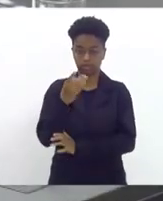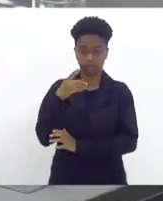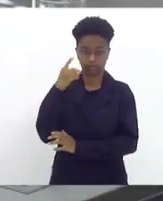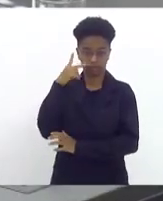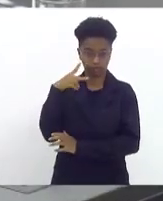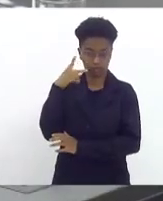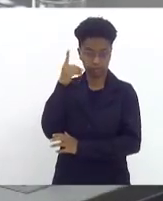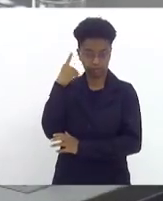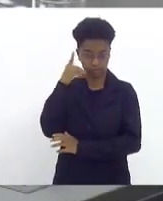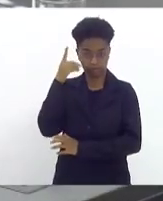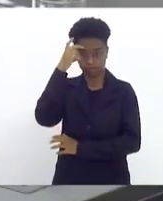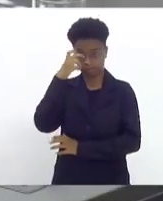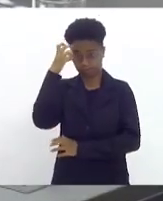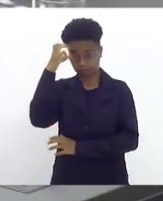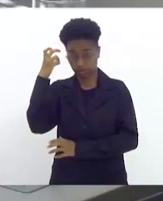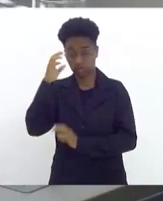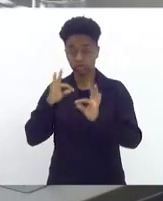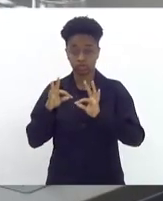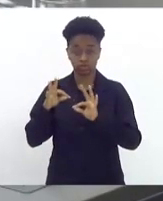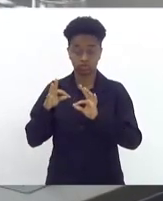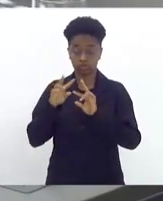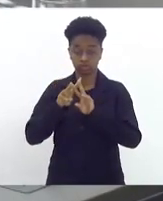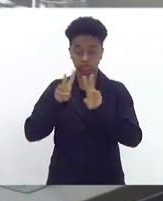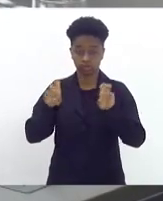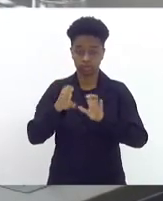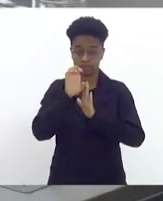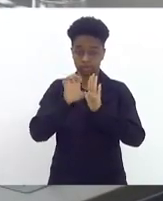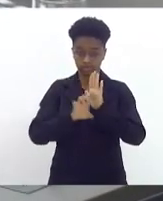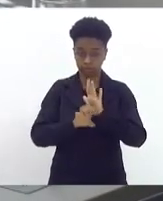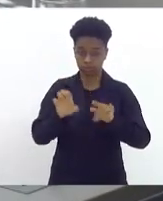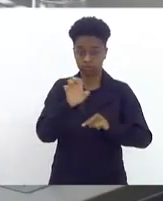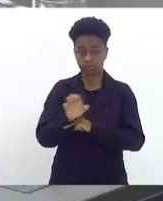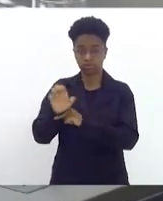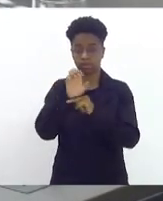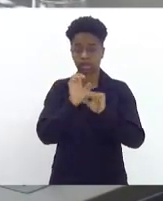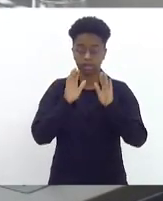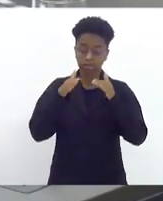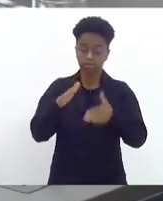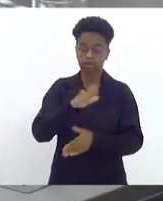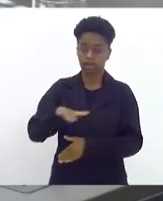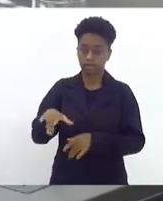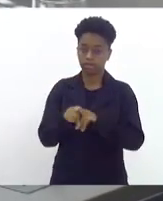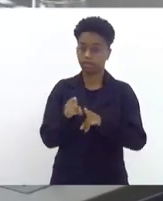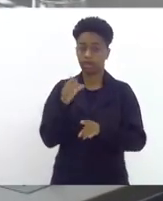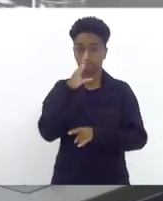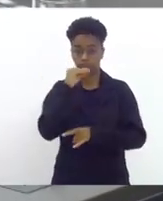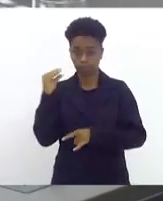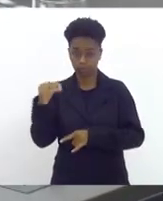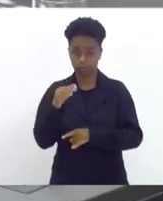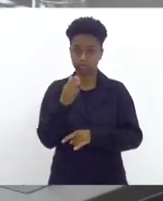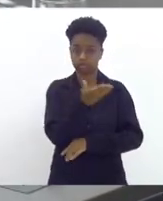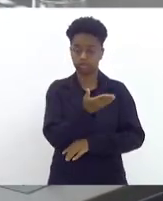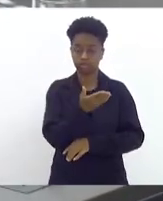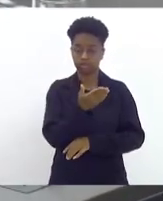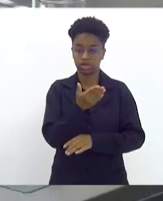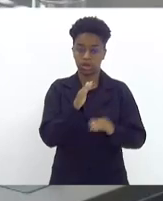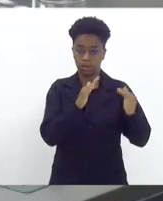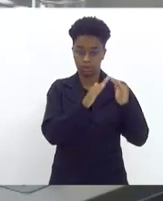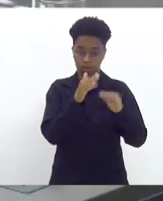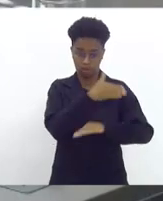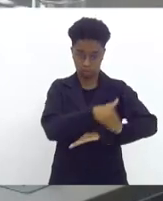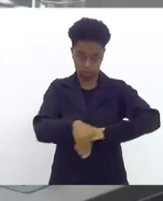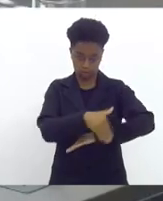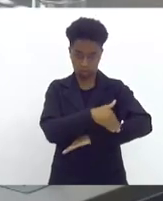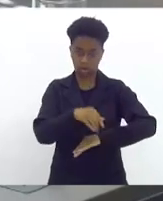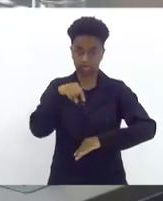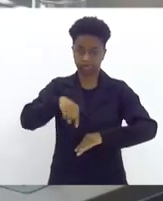que dispõe sobre o estatuto Estadual de atenção às crianças e adolescentes em situação de rua no estado do Rio de Janeiro antes de